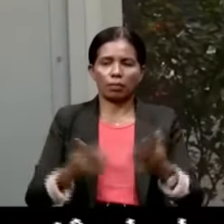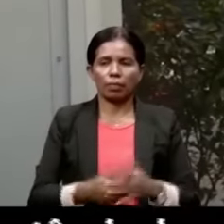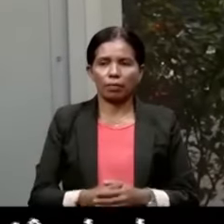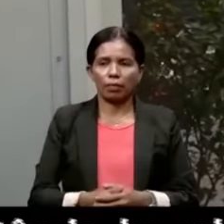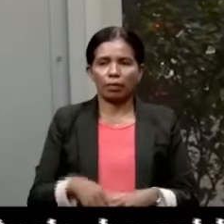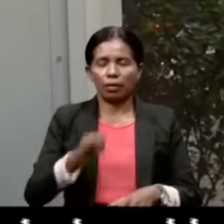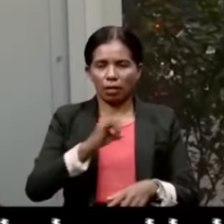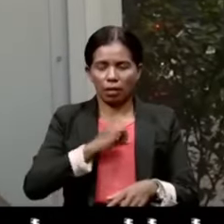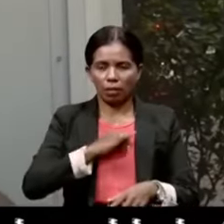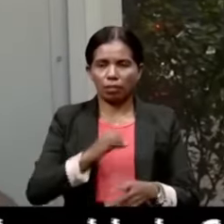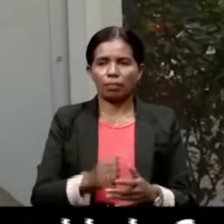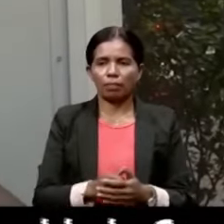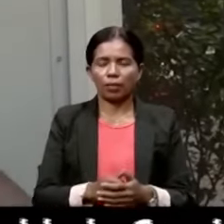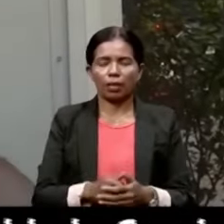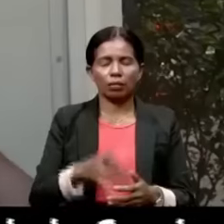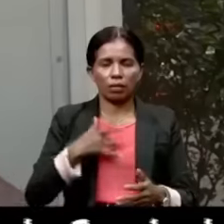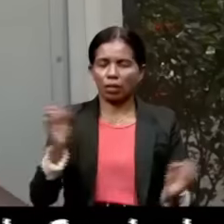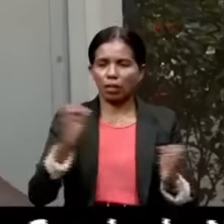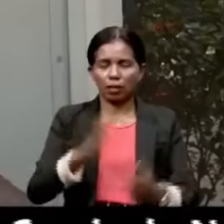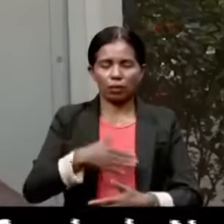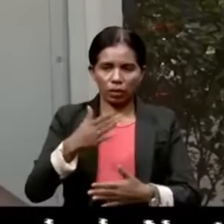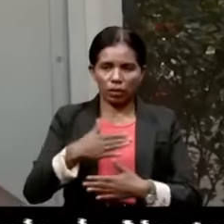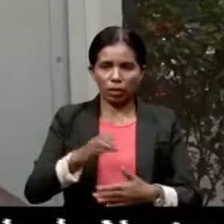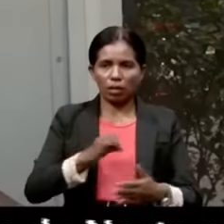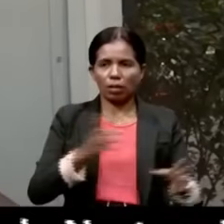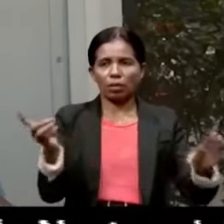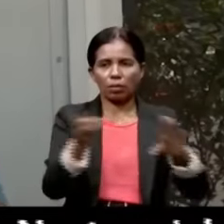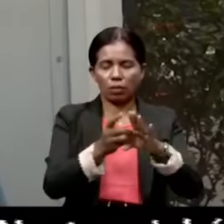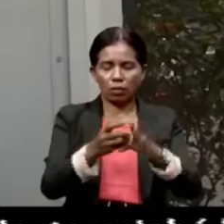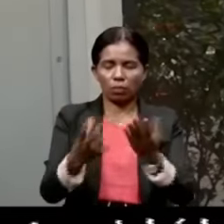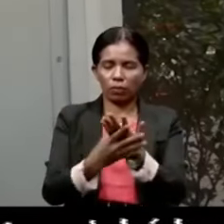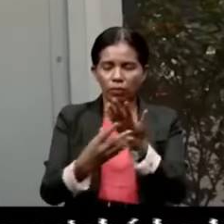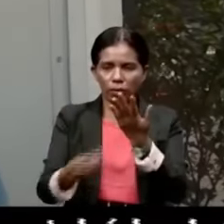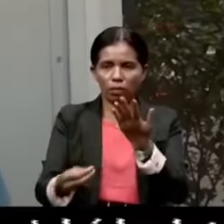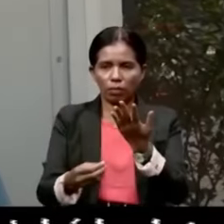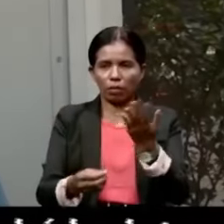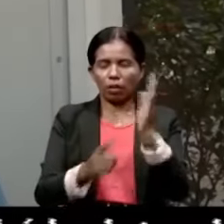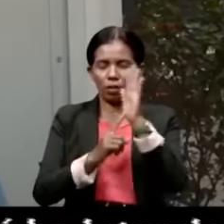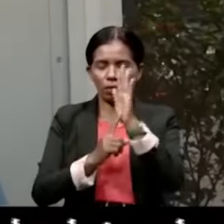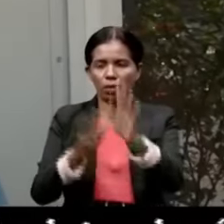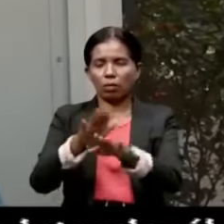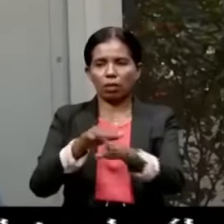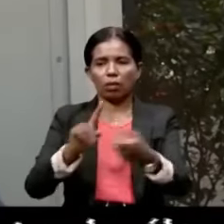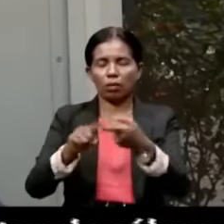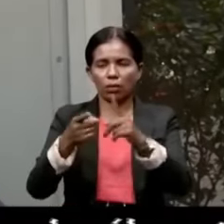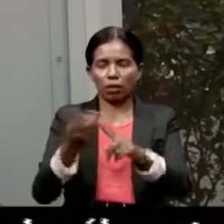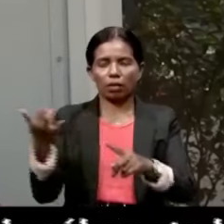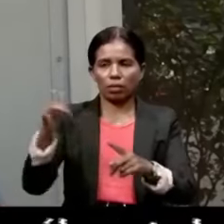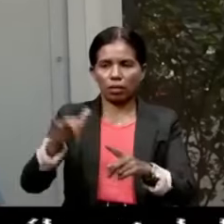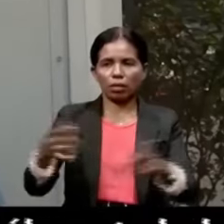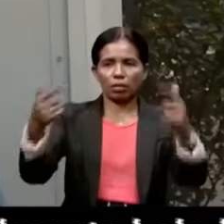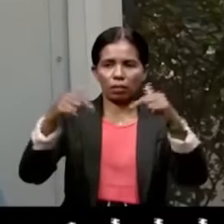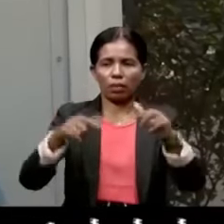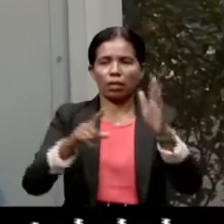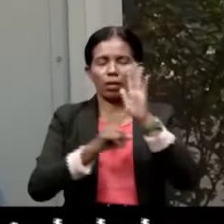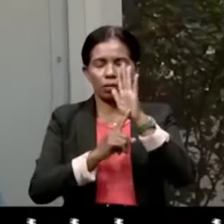how la menta idene how lori documents ne ba fosa copy how di lera fale hon di maluk sire as mai anesa ha